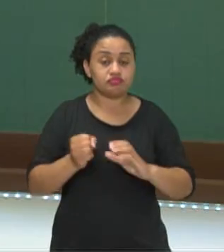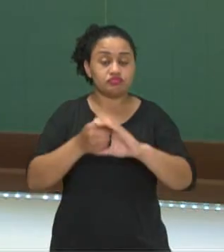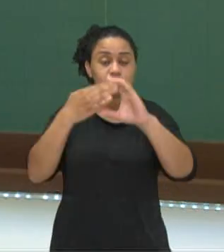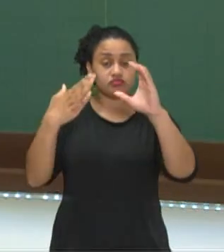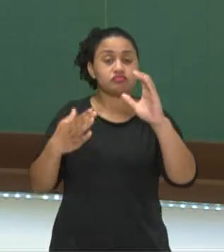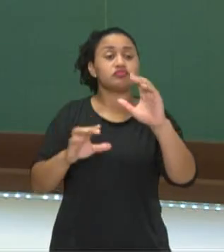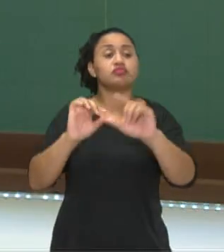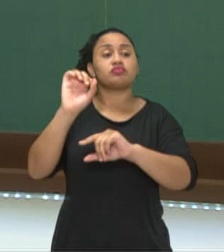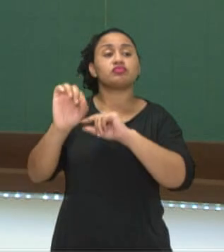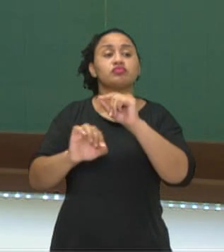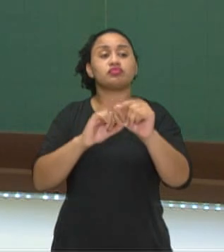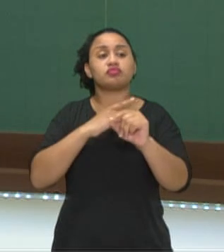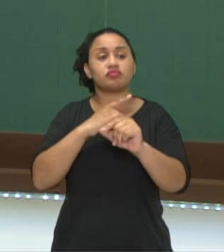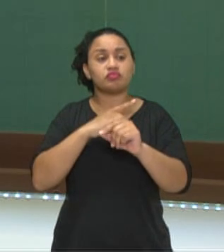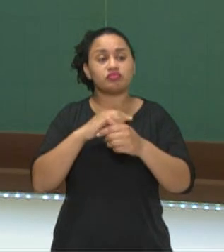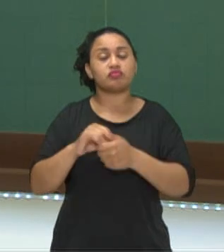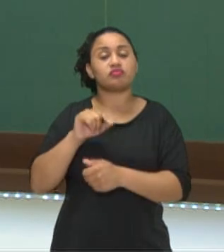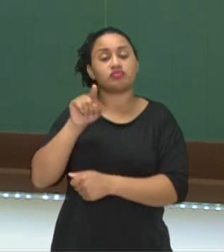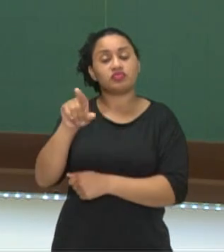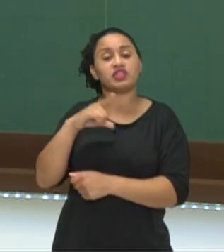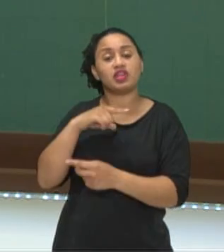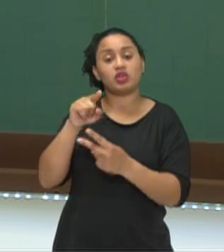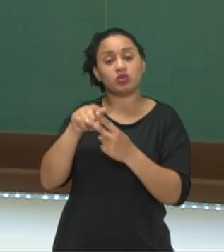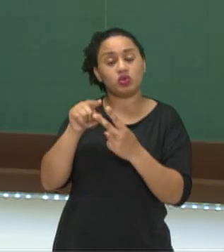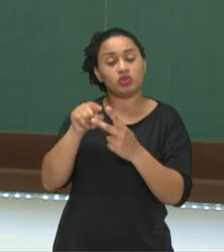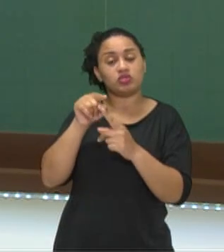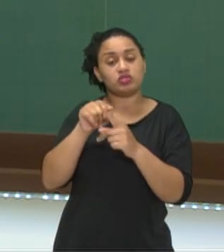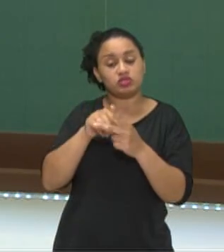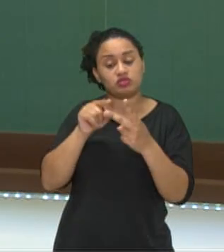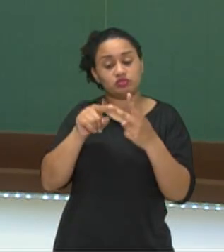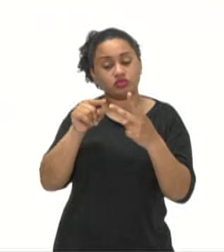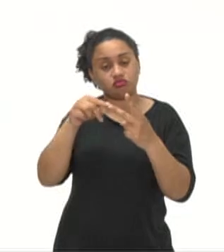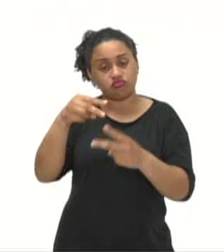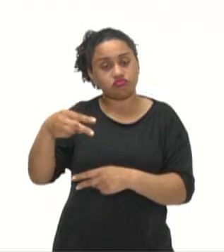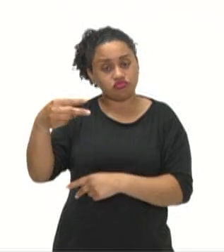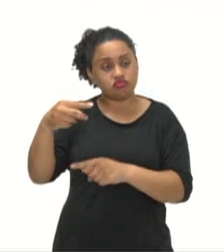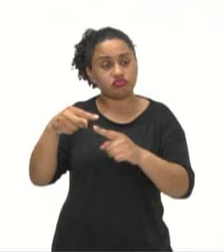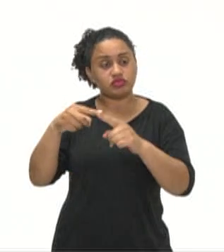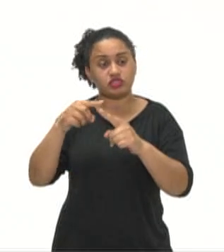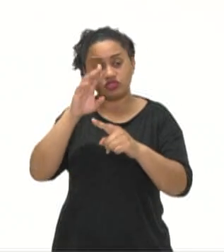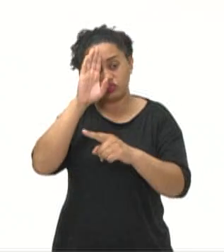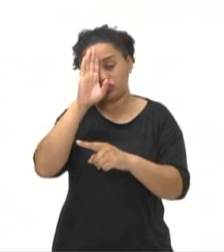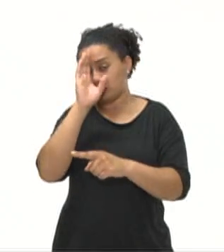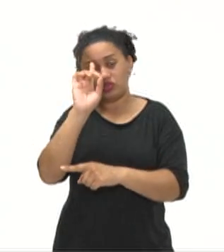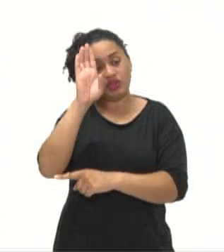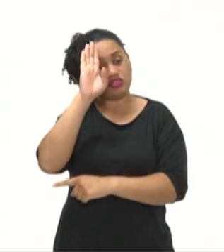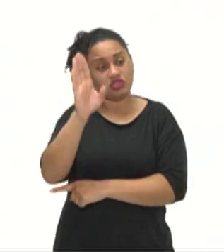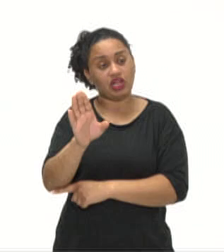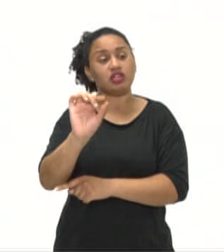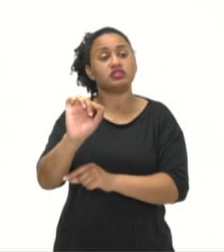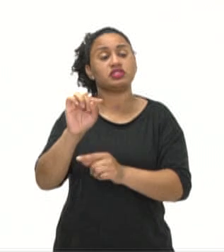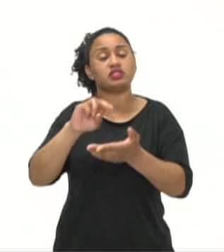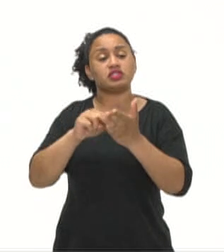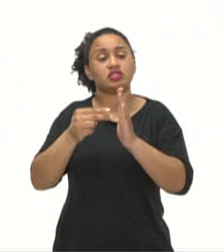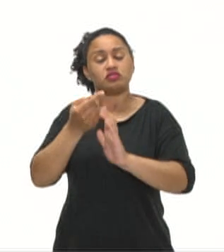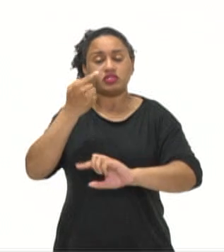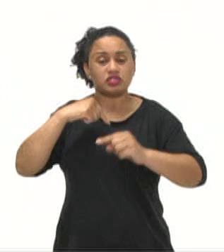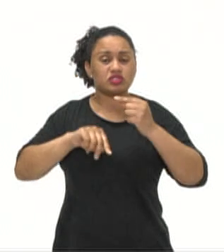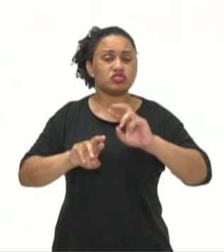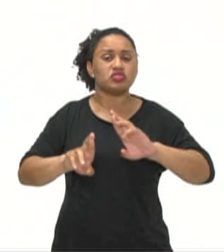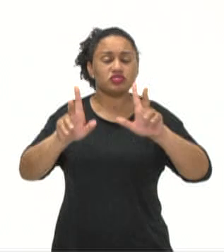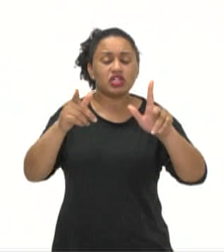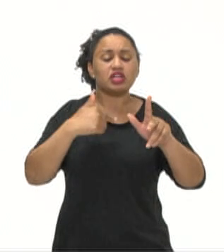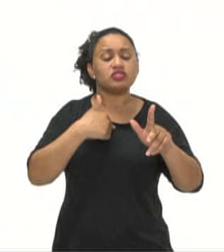Características, então. A assexuada vai ter dois tipos: o desenvolvimento indireto, quando o organismo ele fica diferente